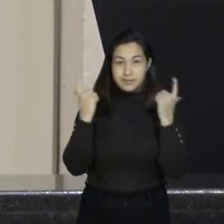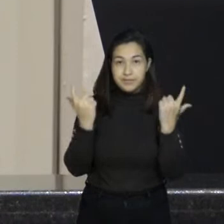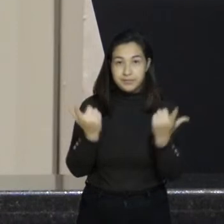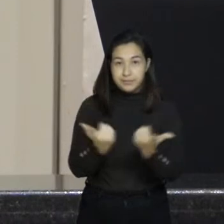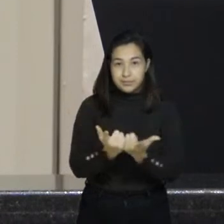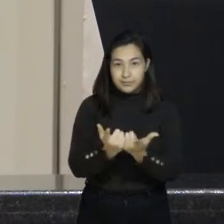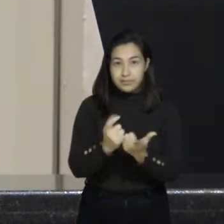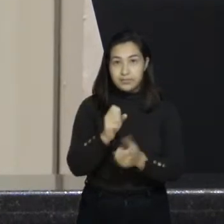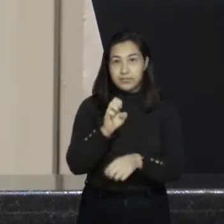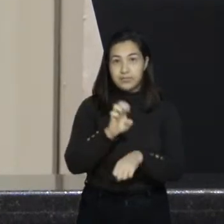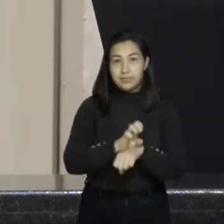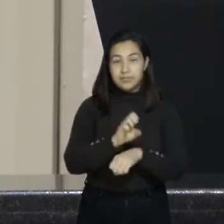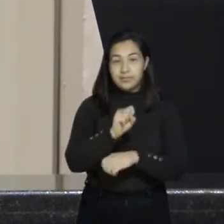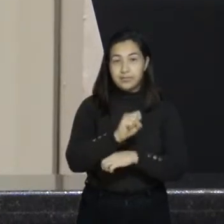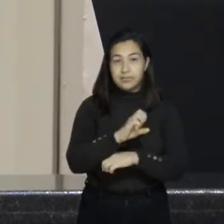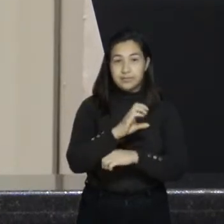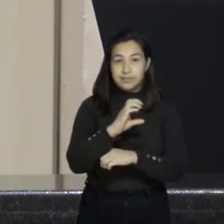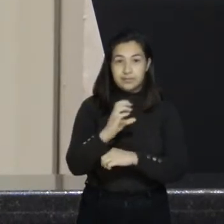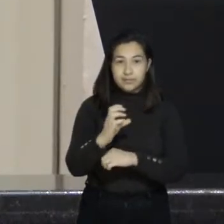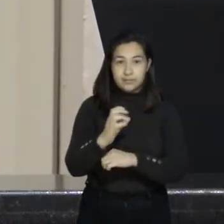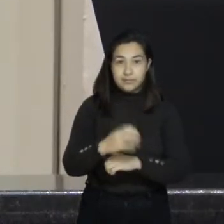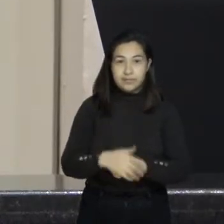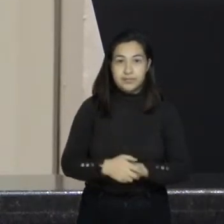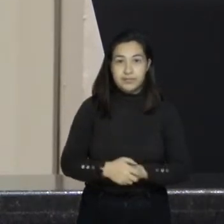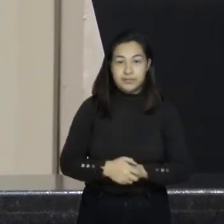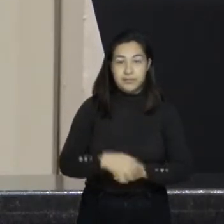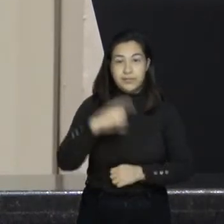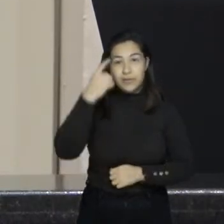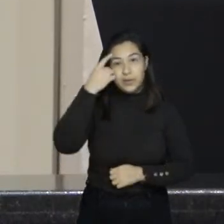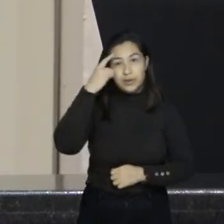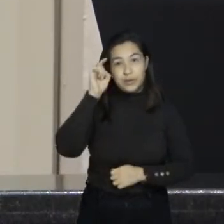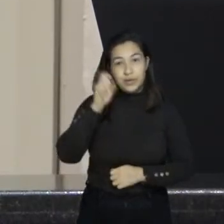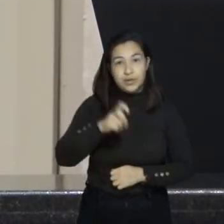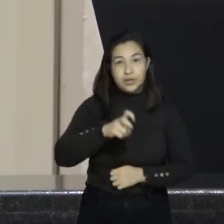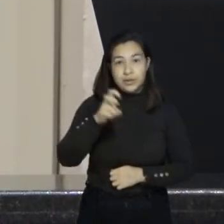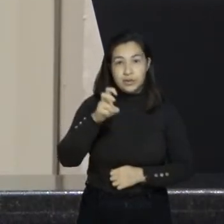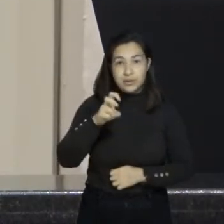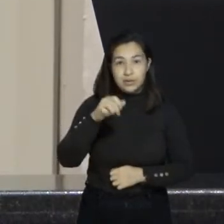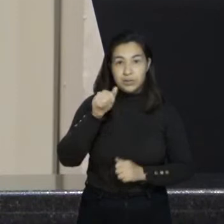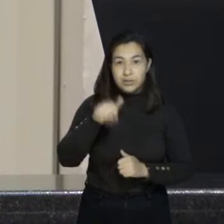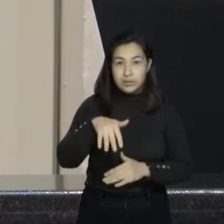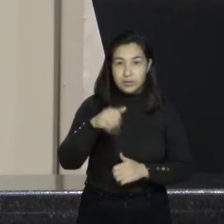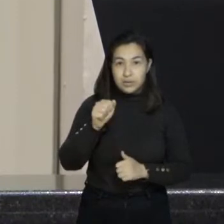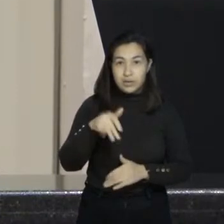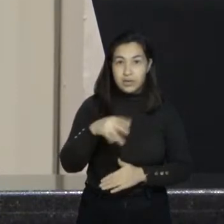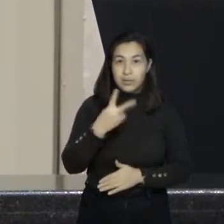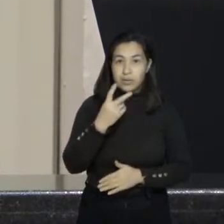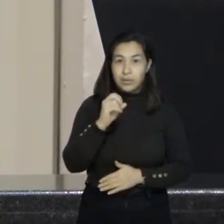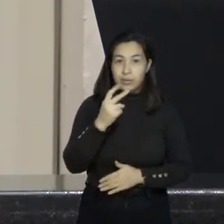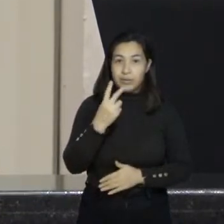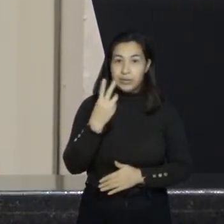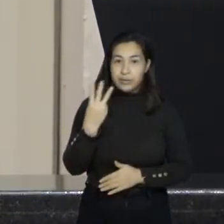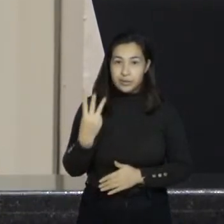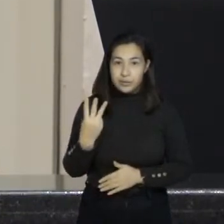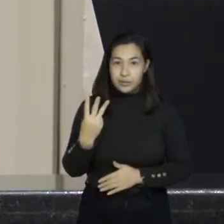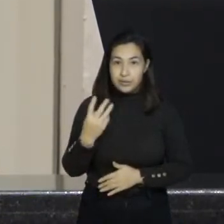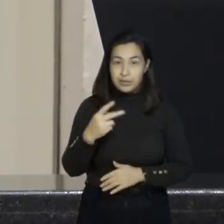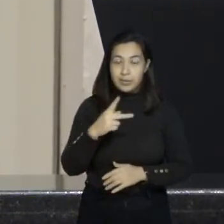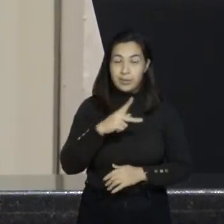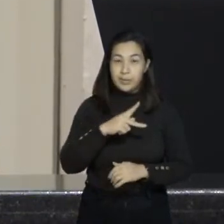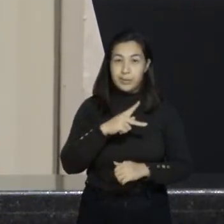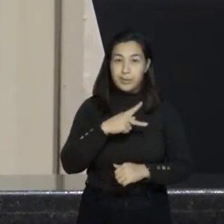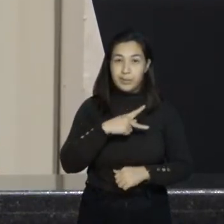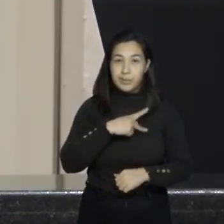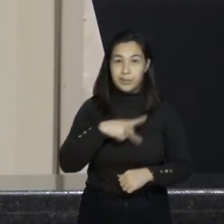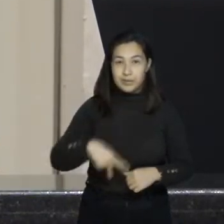Legislativa do Estado de Santa Catarina realizado em cinco de setembro de 2023 a presidência a deputado Mauro Nadal